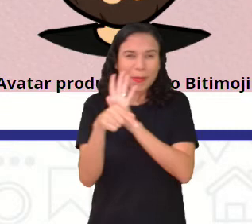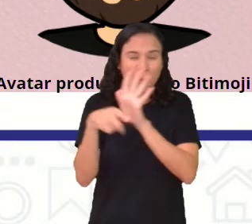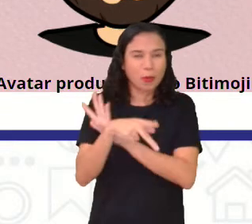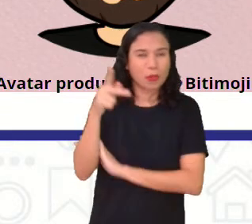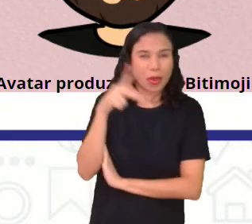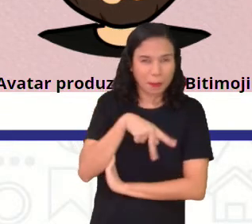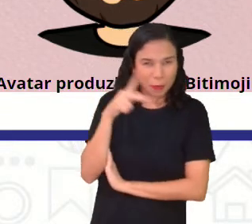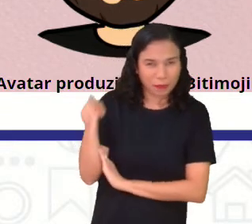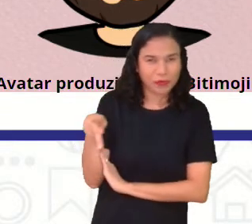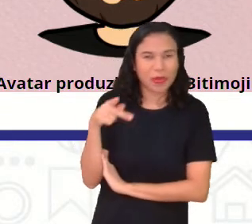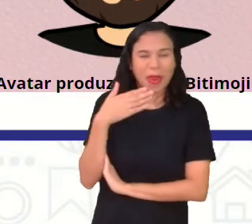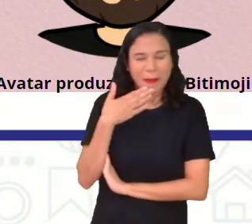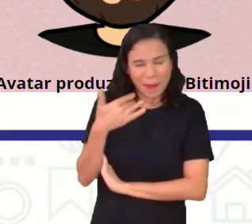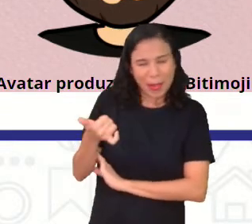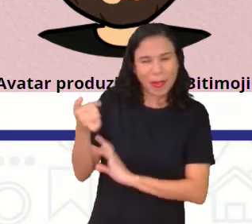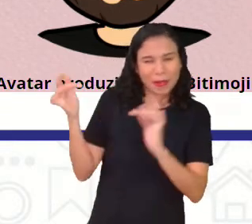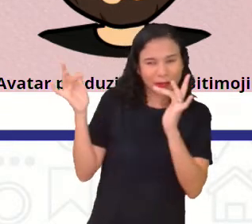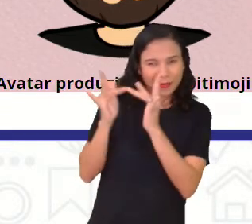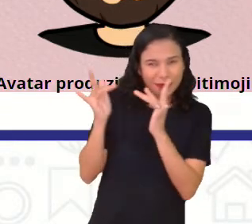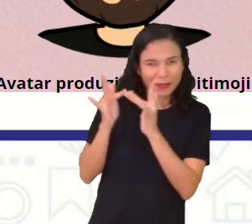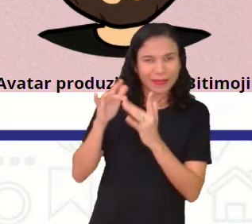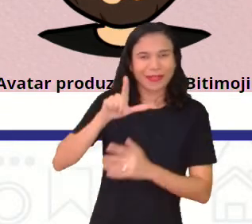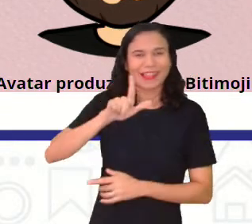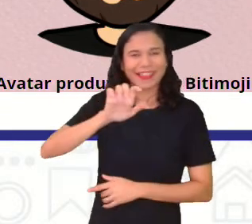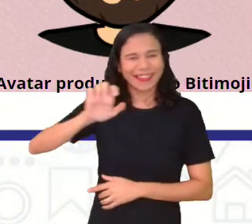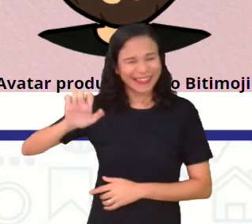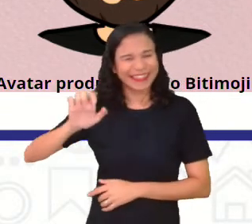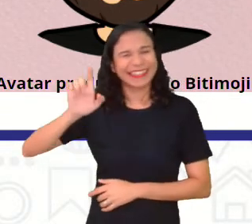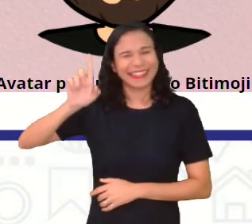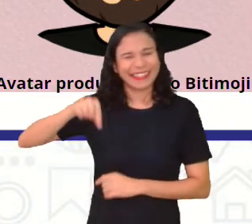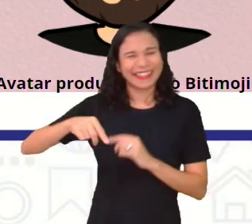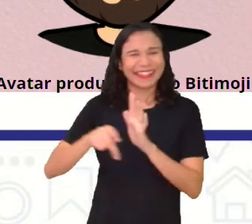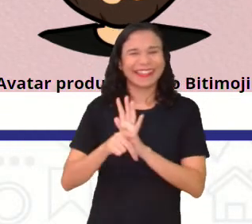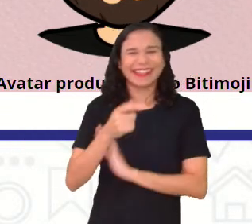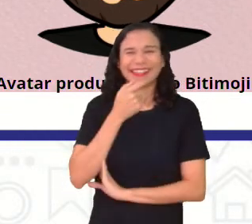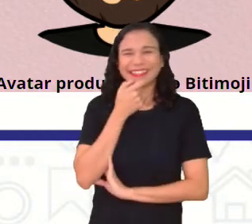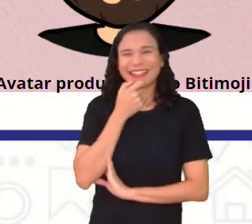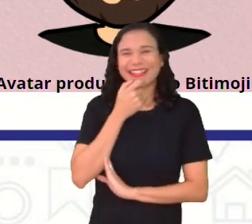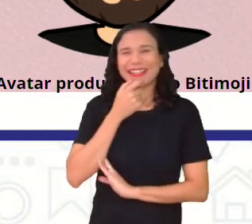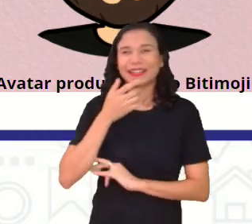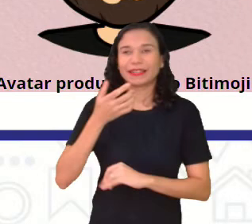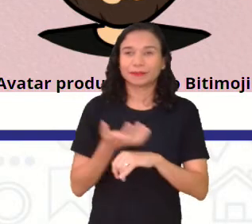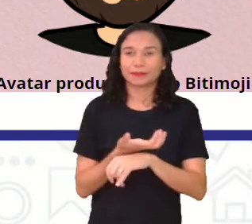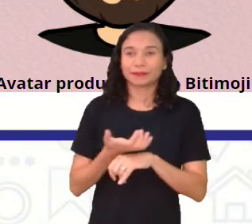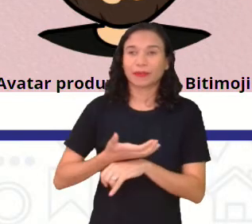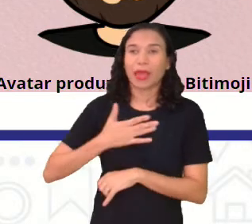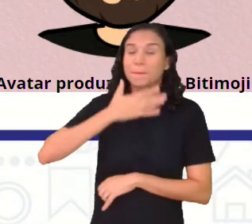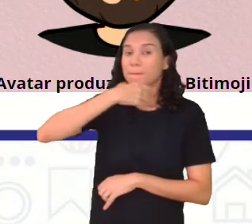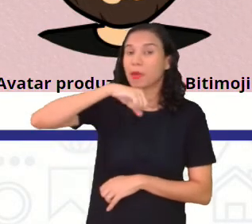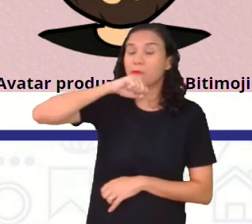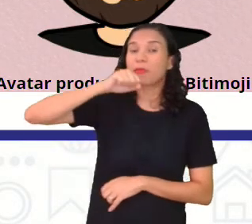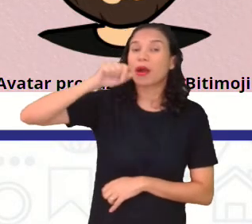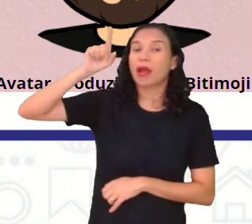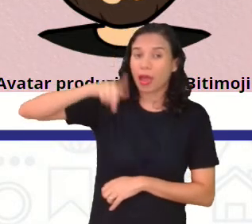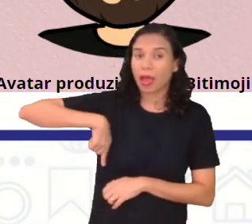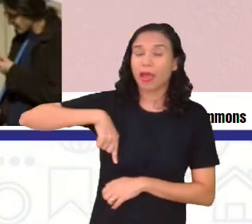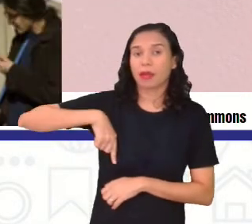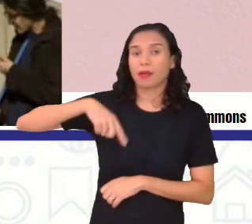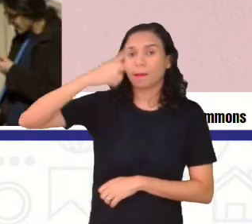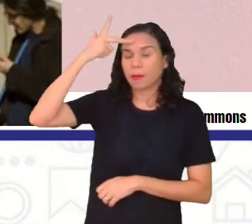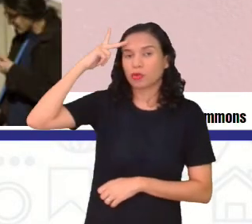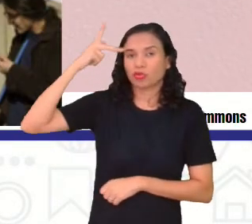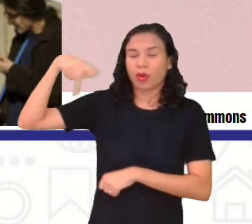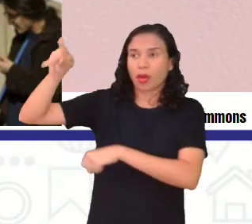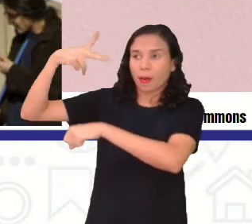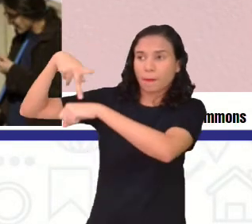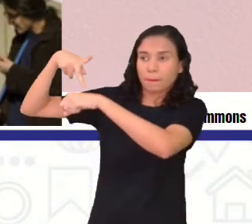aí a pronúncia melhor disso para a professora Lee, né? De inglês. Meu pai é um imigrante, né? Aqui